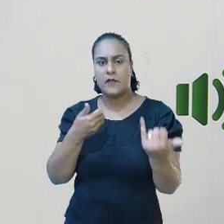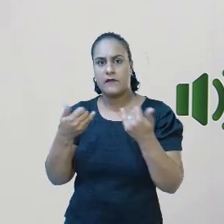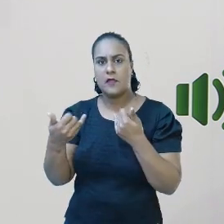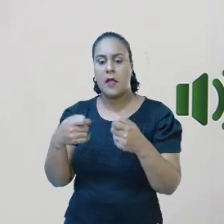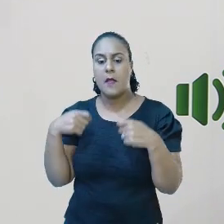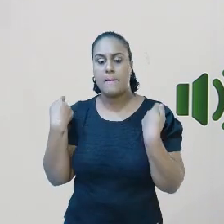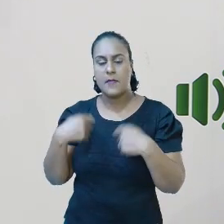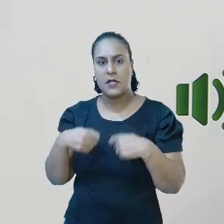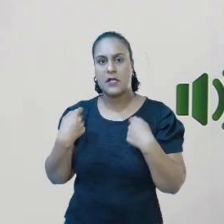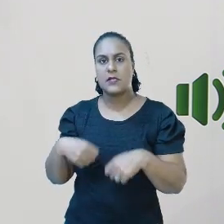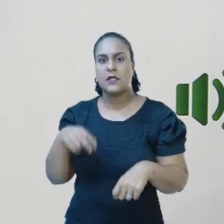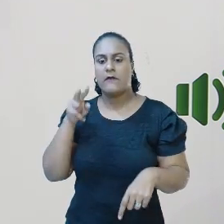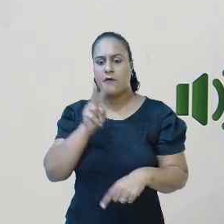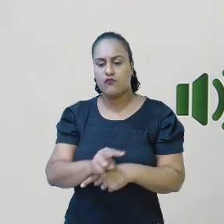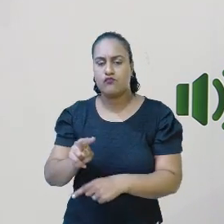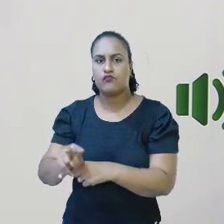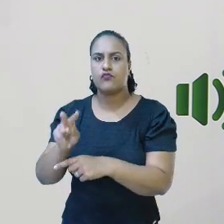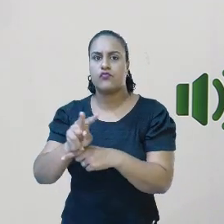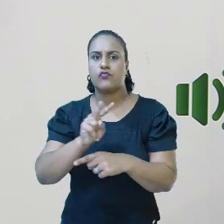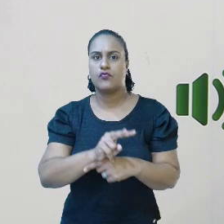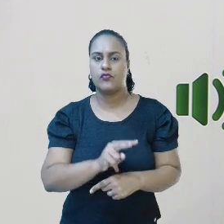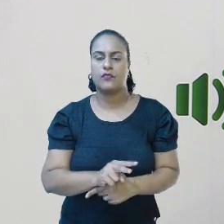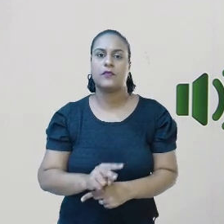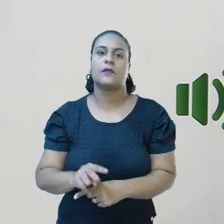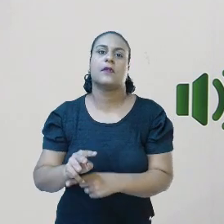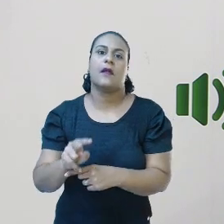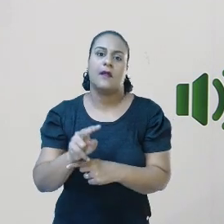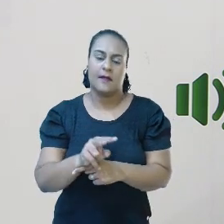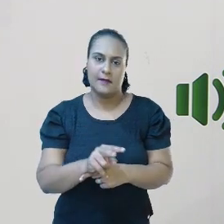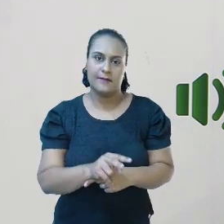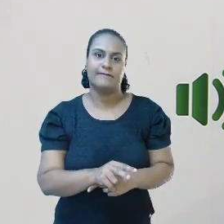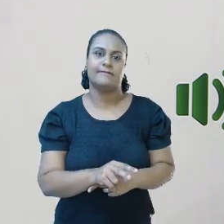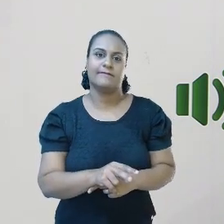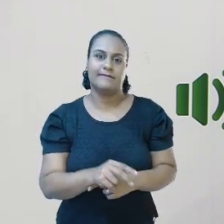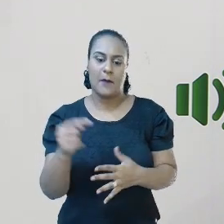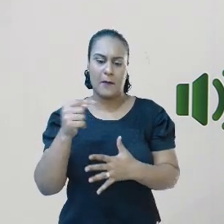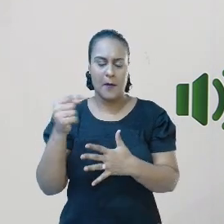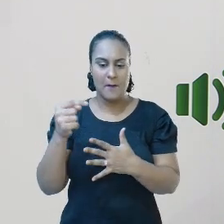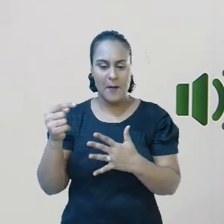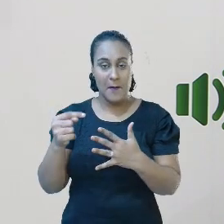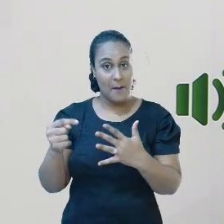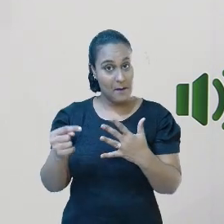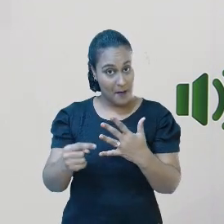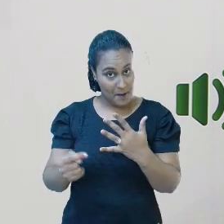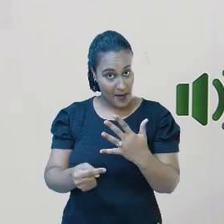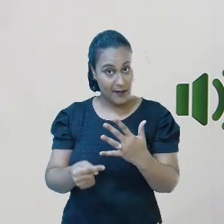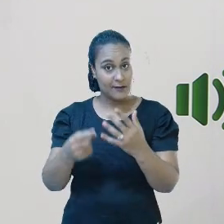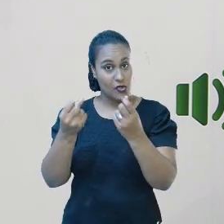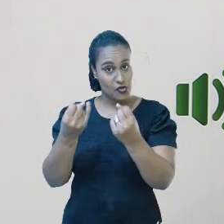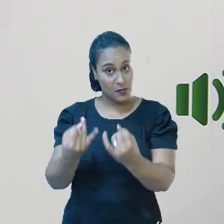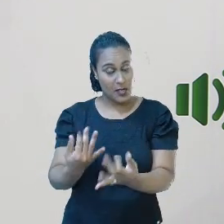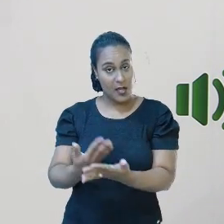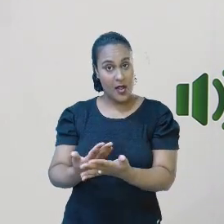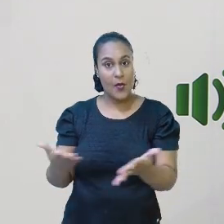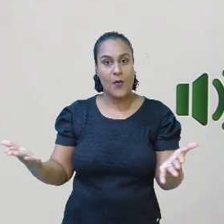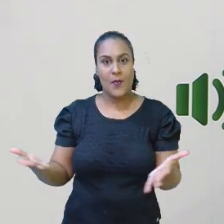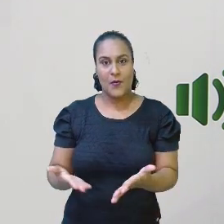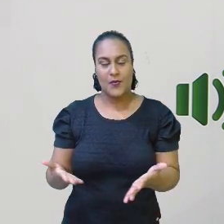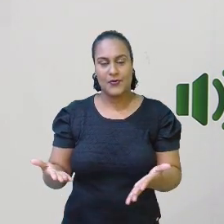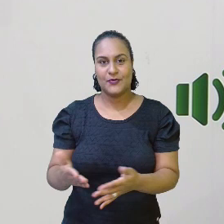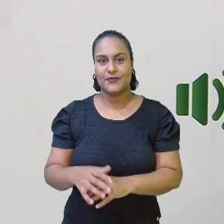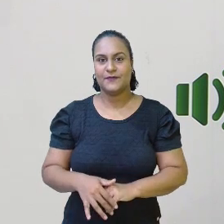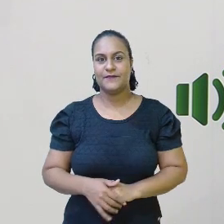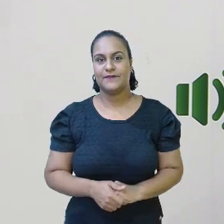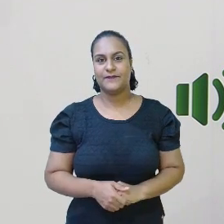precisa preservar, que a gente precisa tomar esses cuidados que foram ditos aqui na aula de hoje.